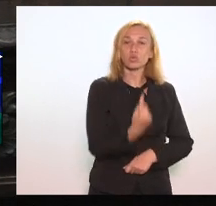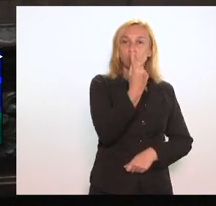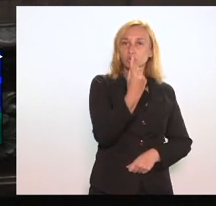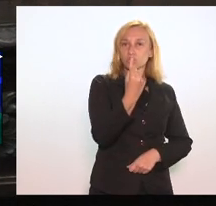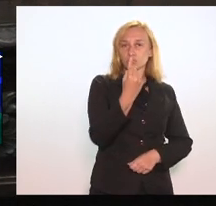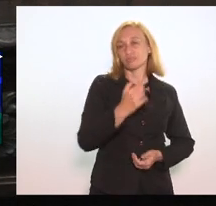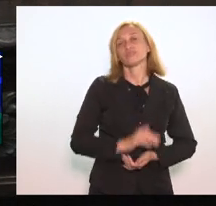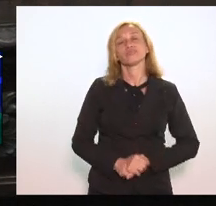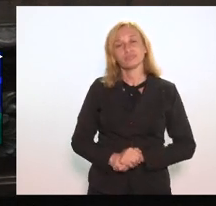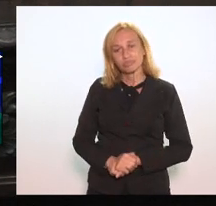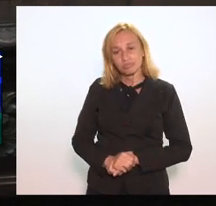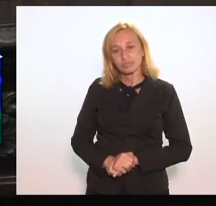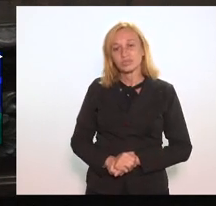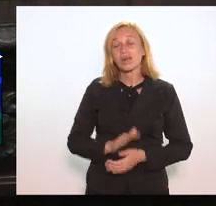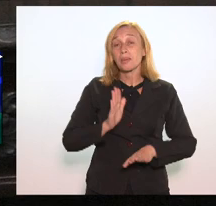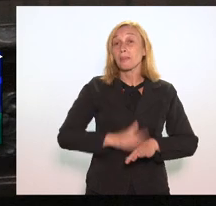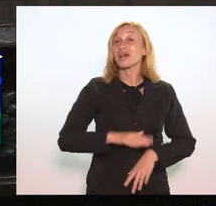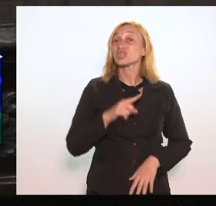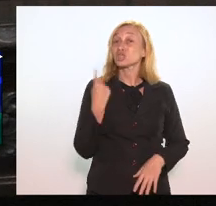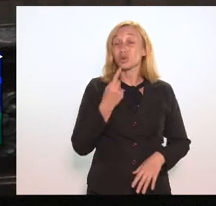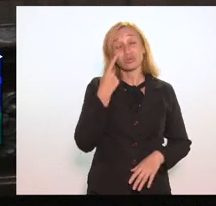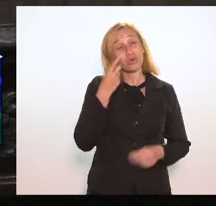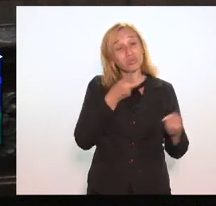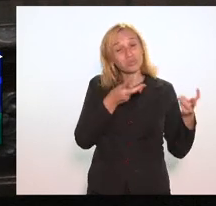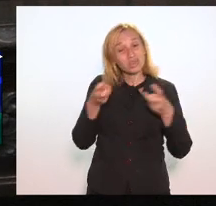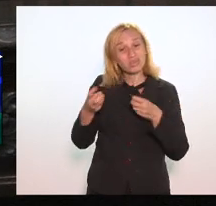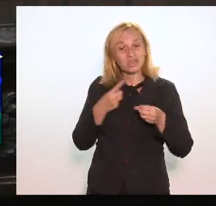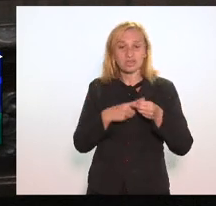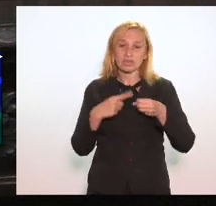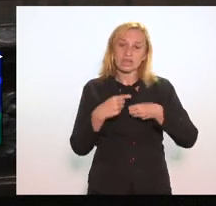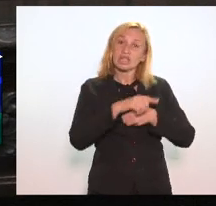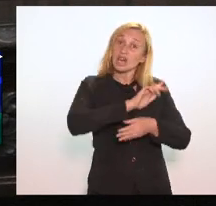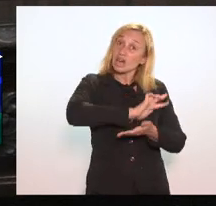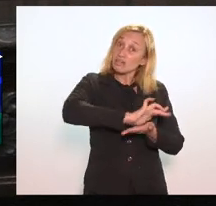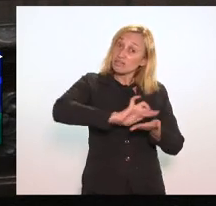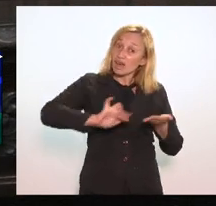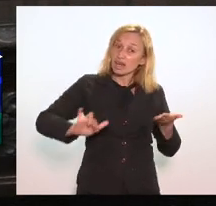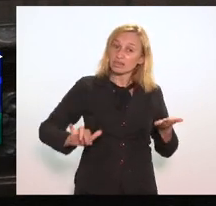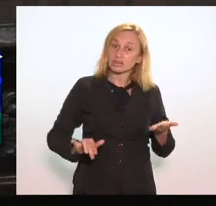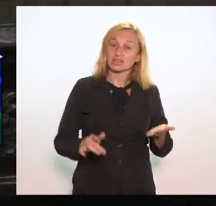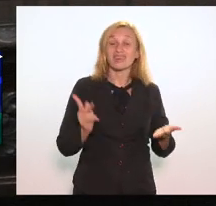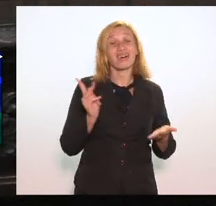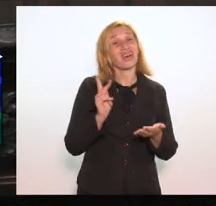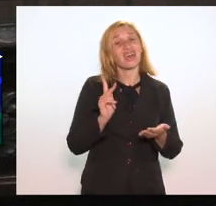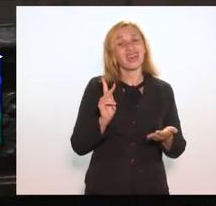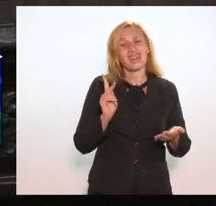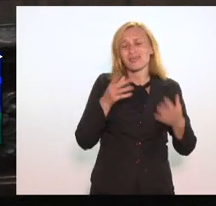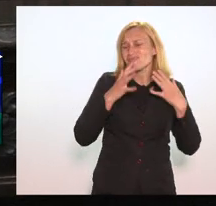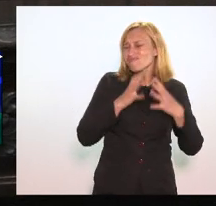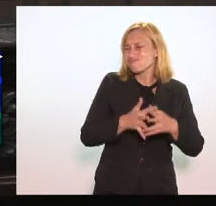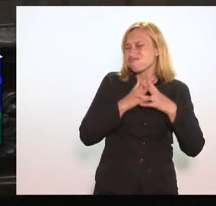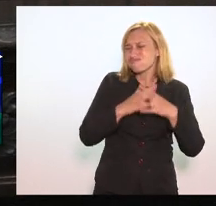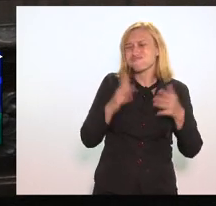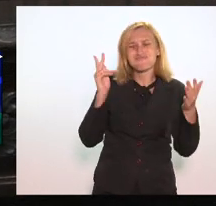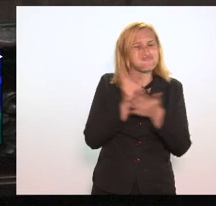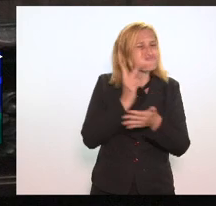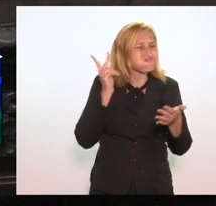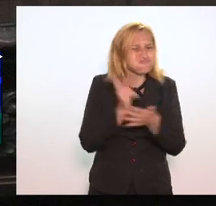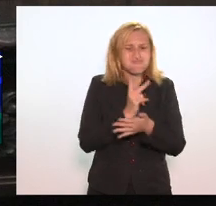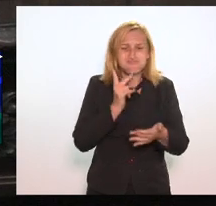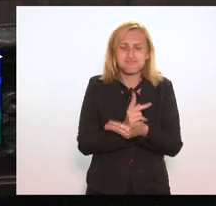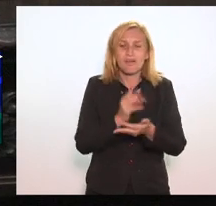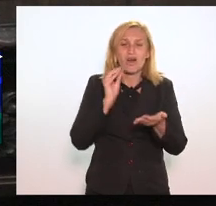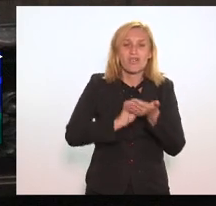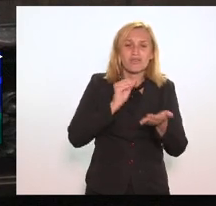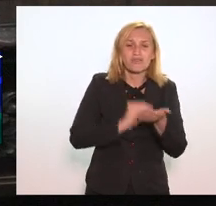único É mas o que nós estamos vendo em multi municípios é uma balbúrdia é uma bagunça é a falta